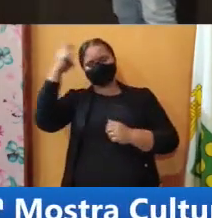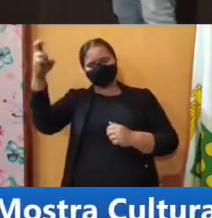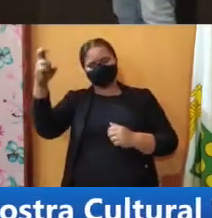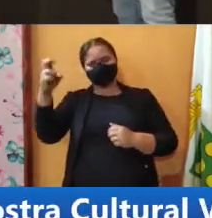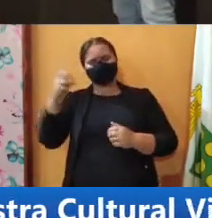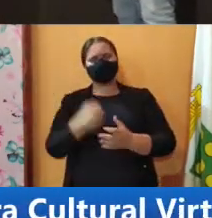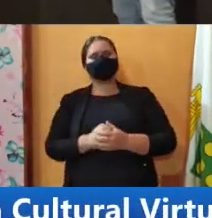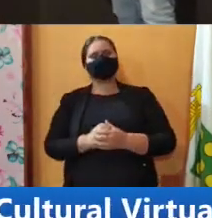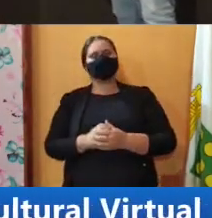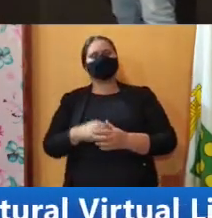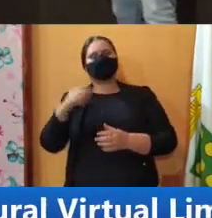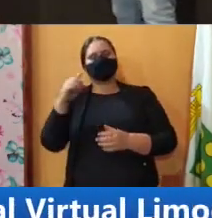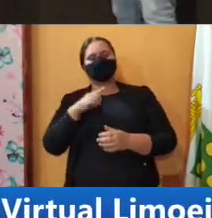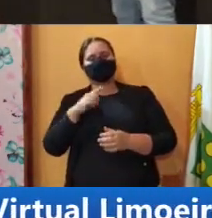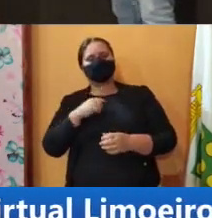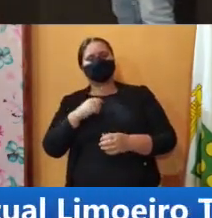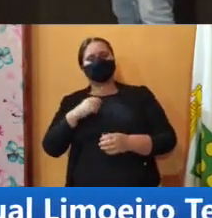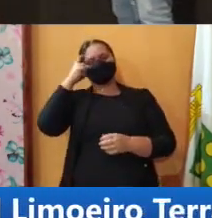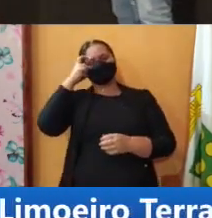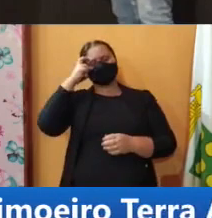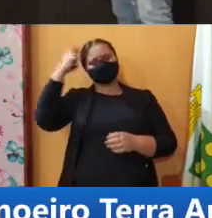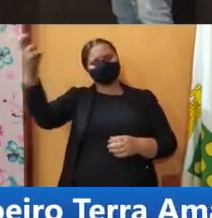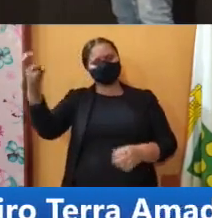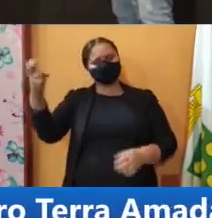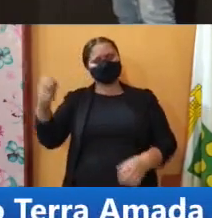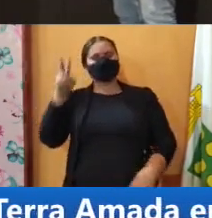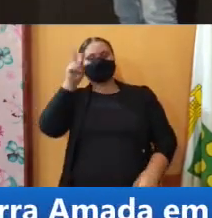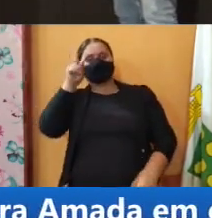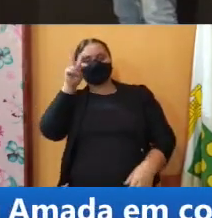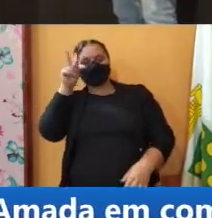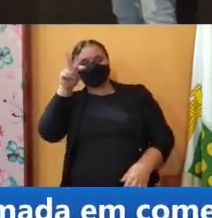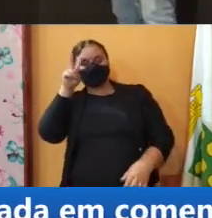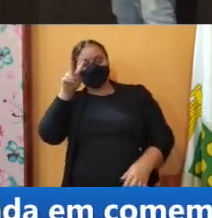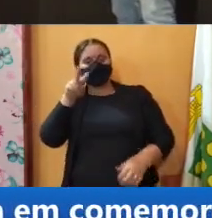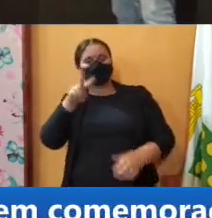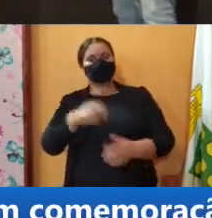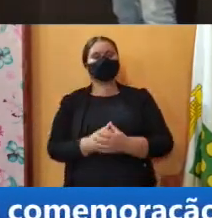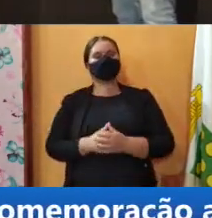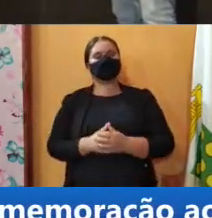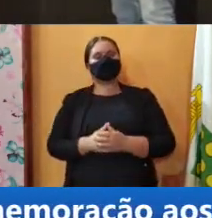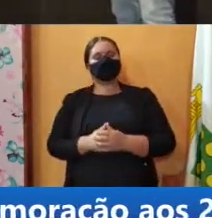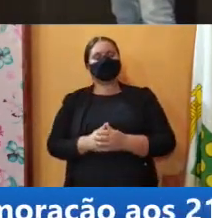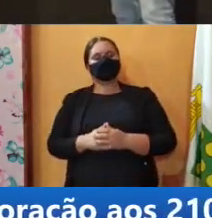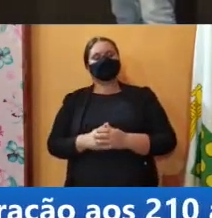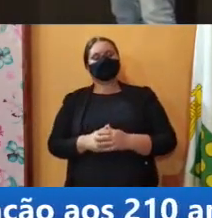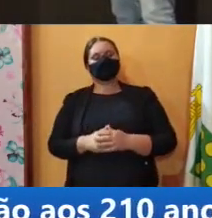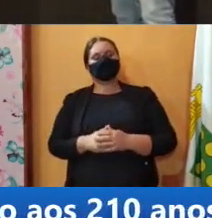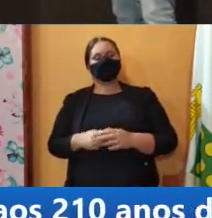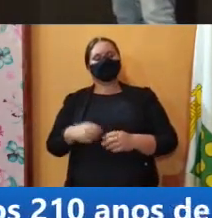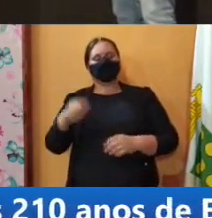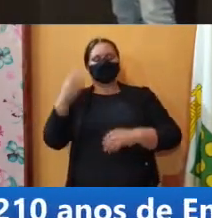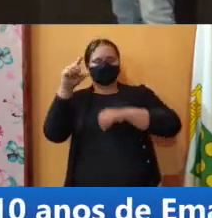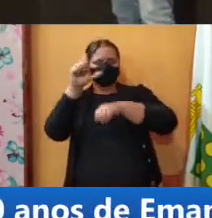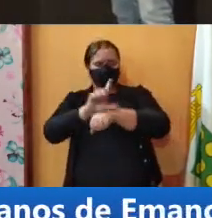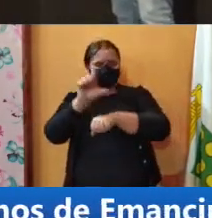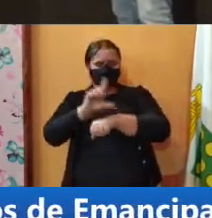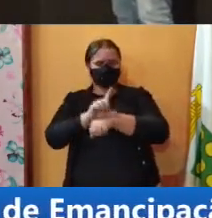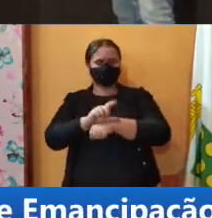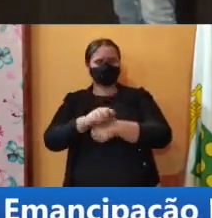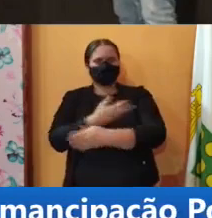faz cultura, a quem faz a história, quem rediz, quem escreve a história de Limoeiro, que são